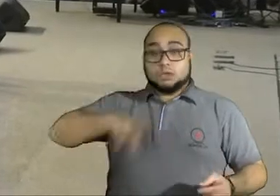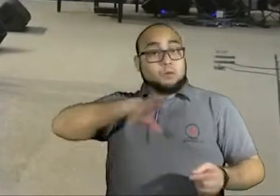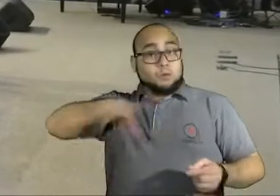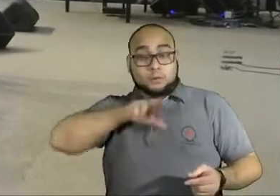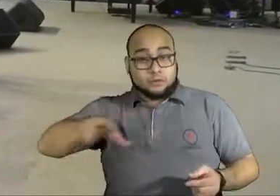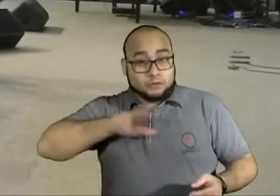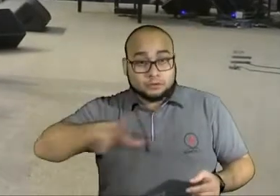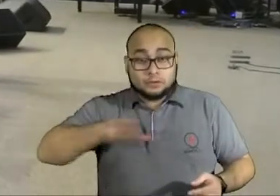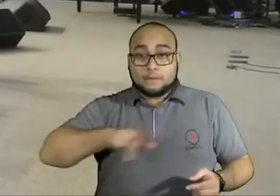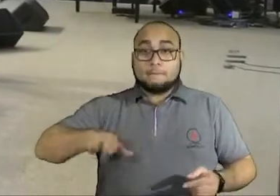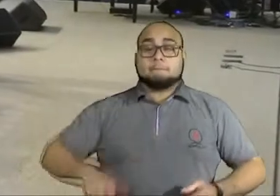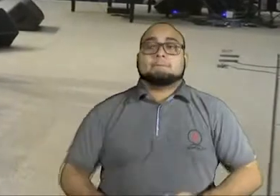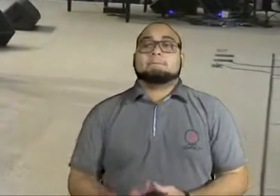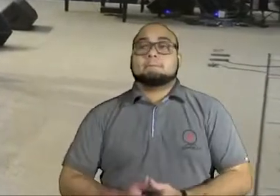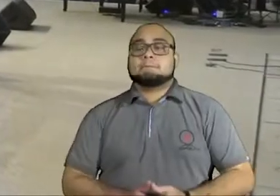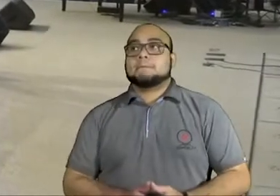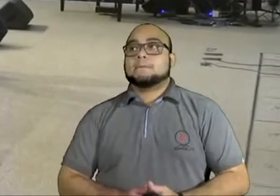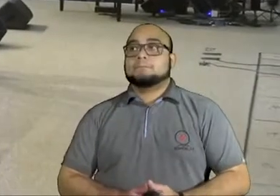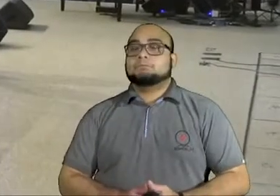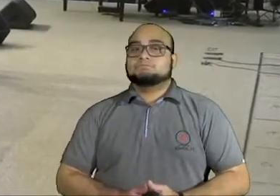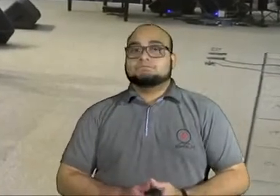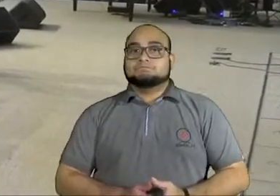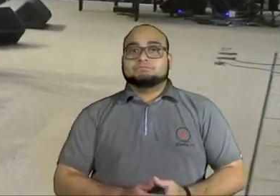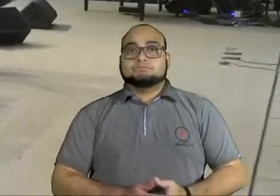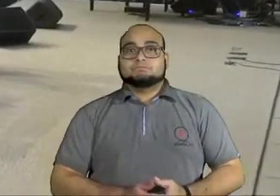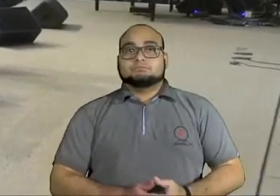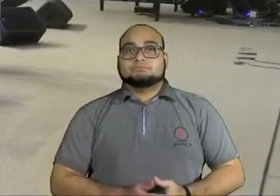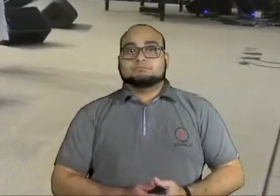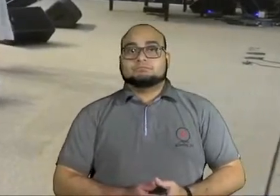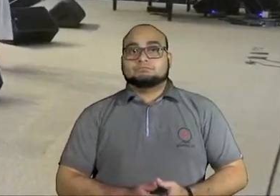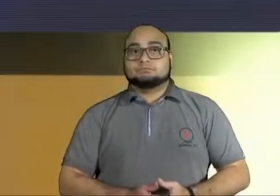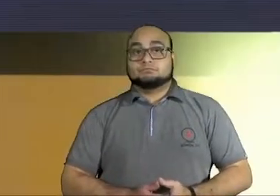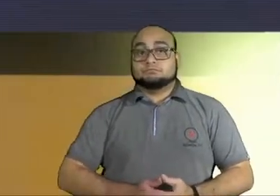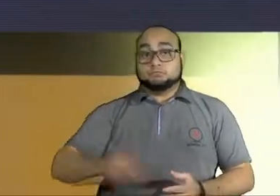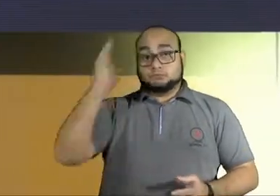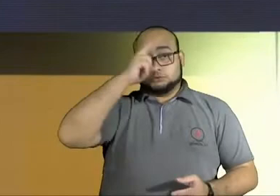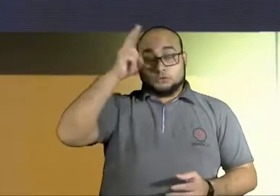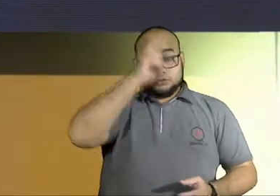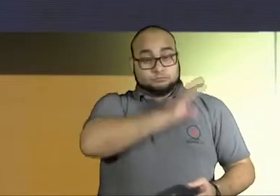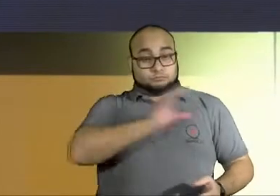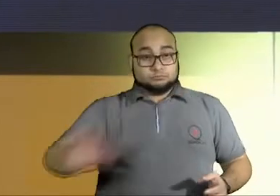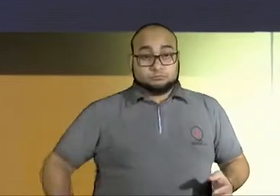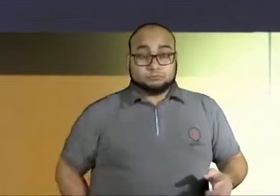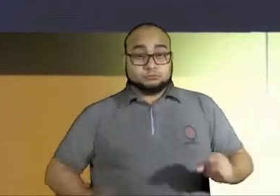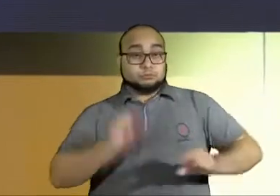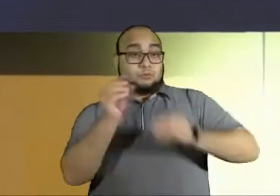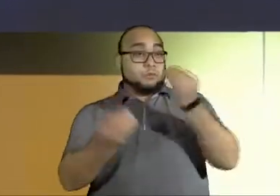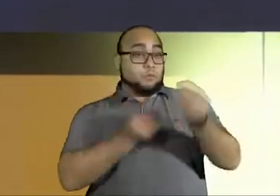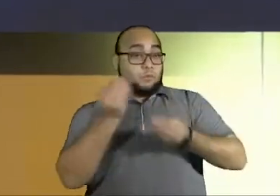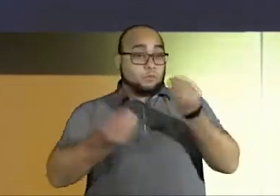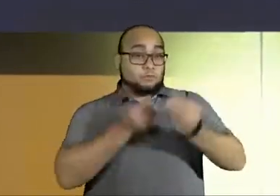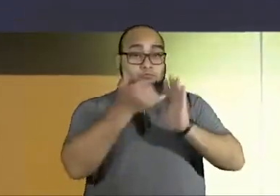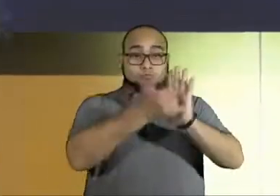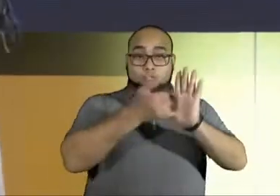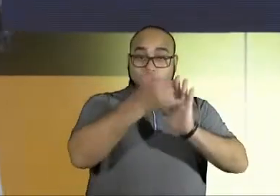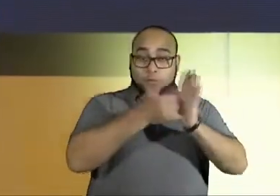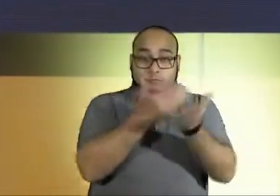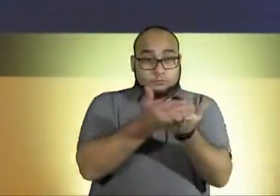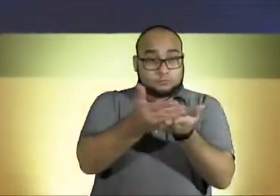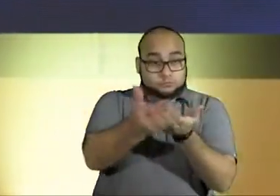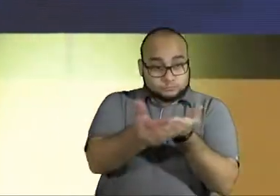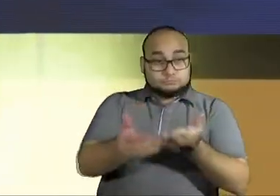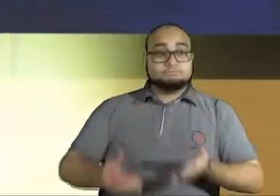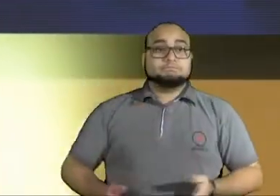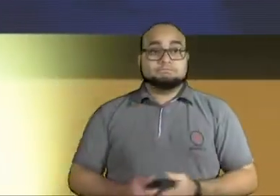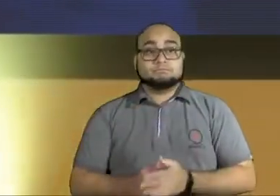de Maria. Ele predata a biografia de Cristo lá no princípio. Quando ele diz, no princípio era o